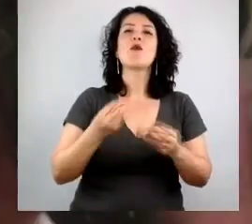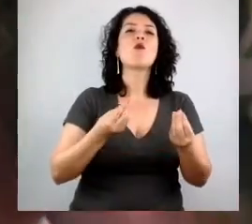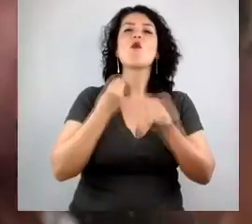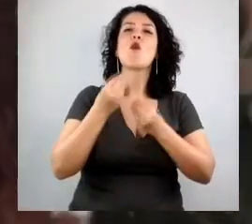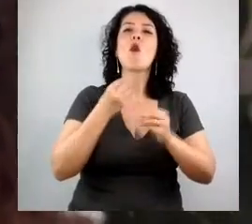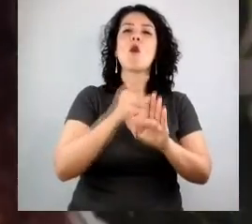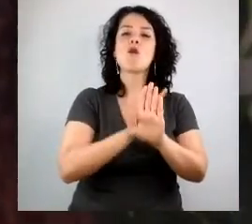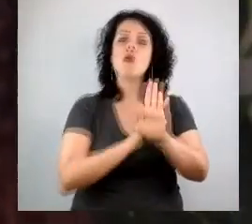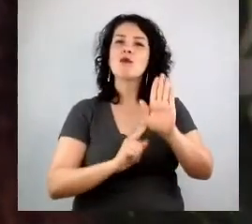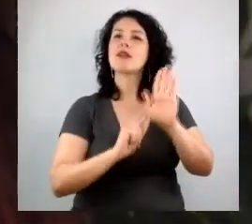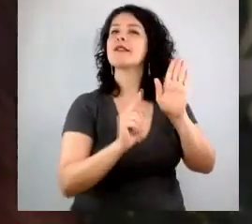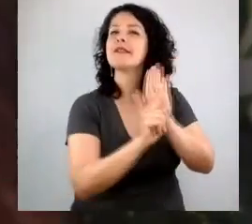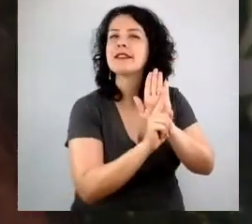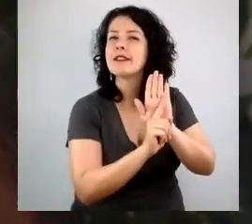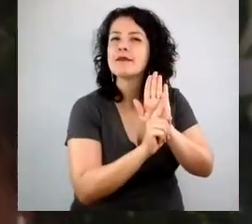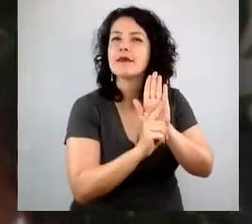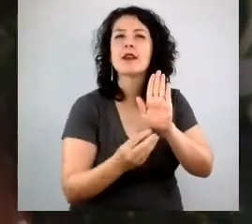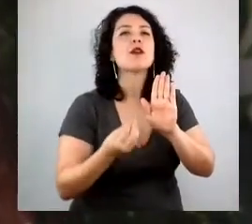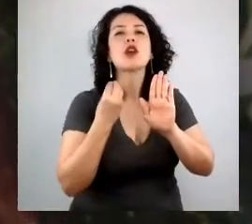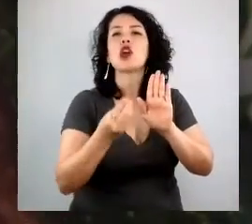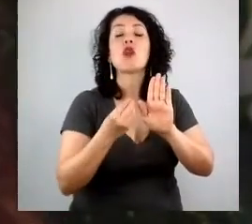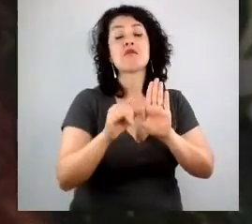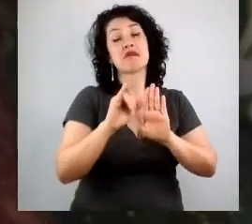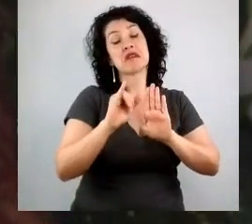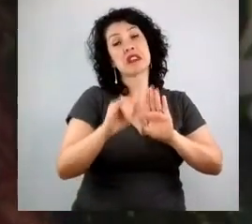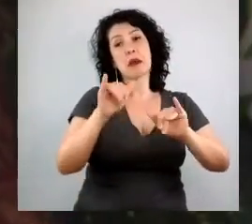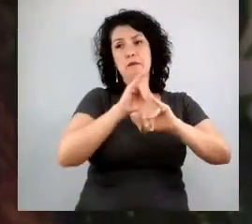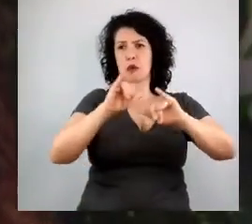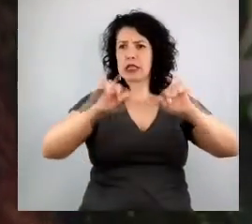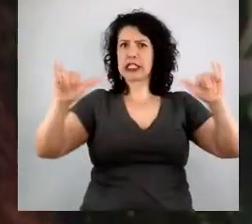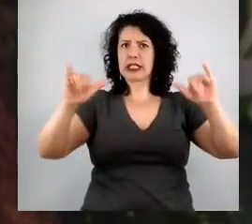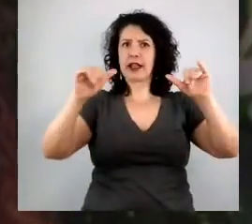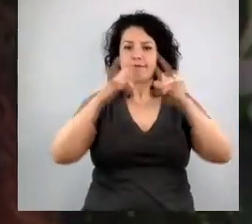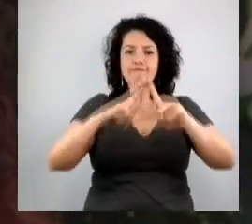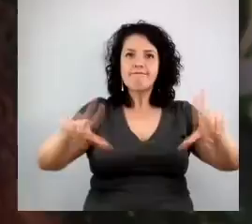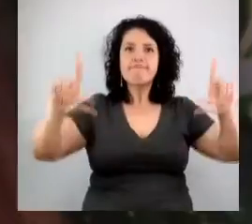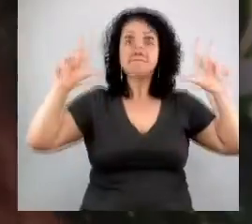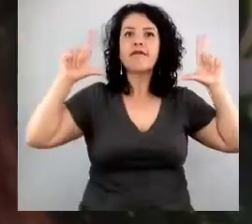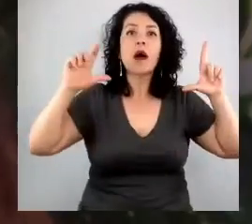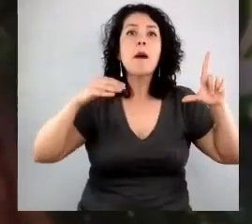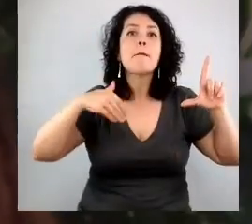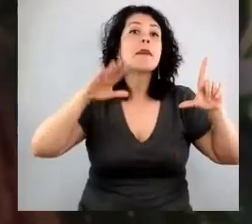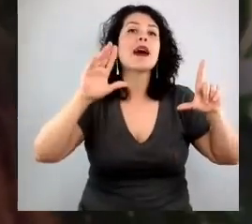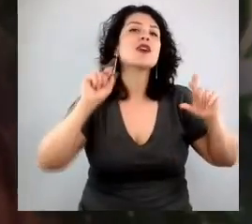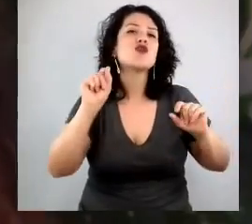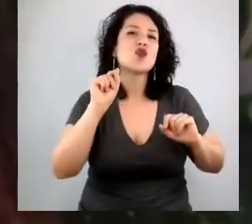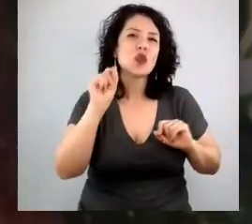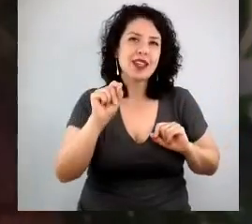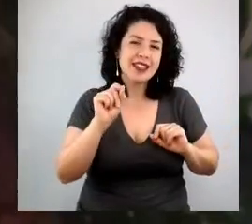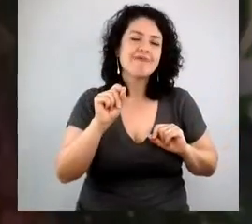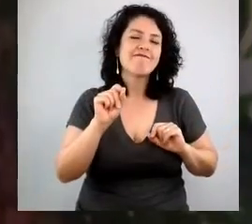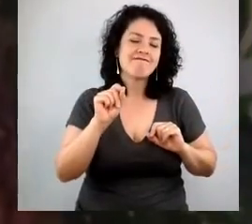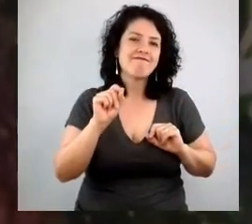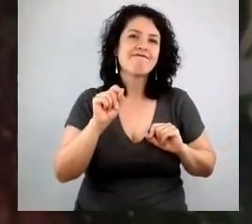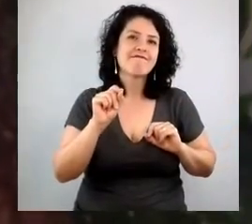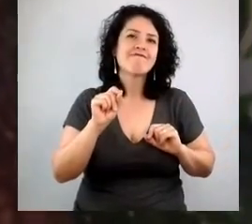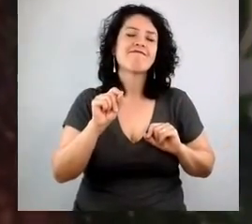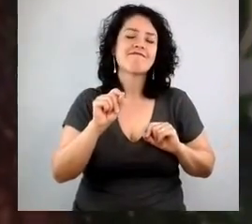menos destaque nas campanhas publicitárias, né? Por exemplo, se eu perguntar aqui,